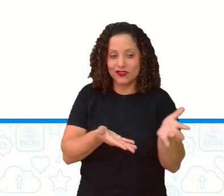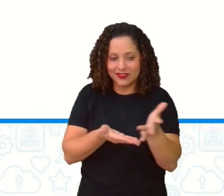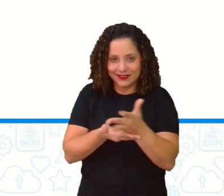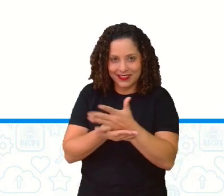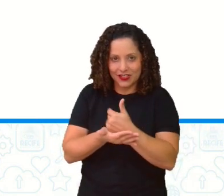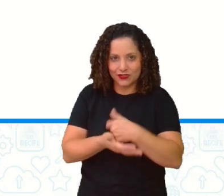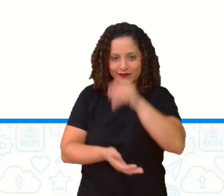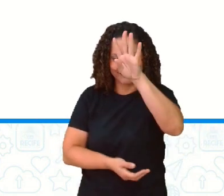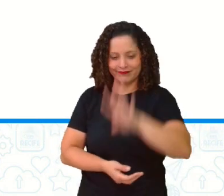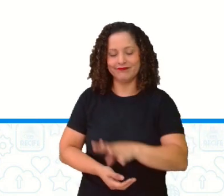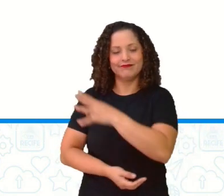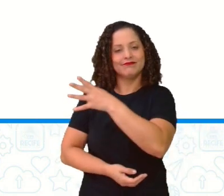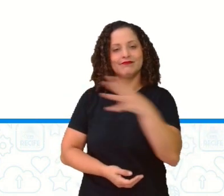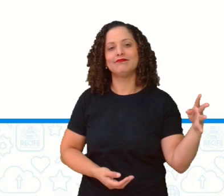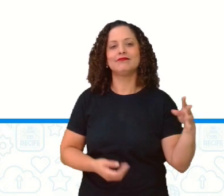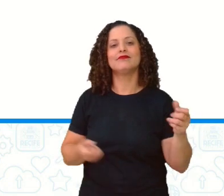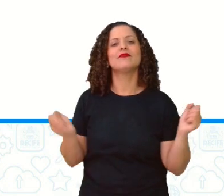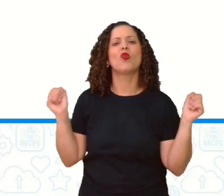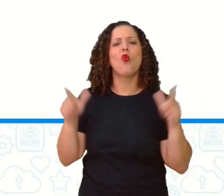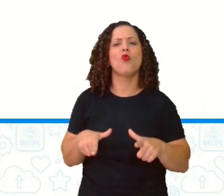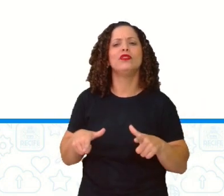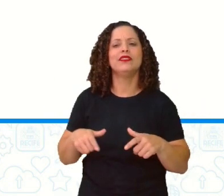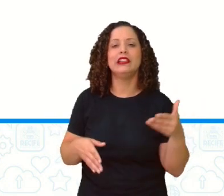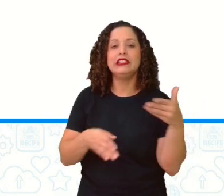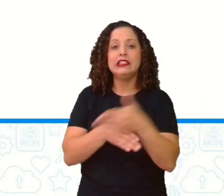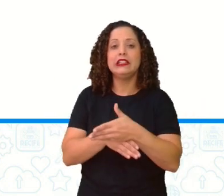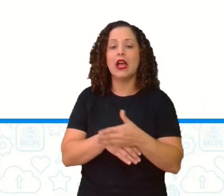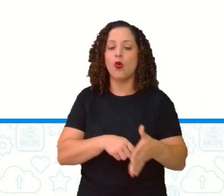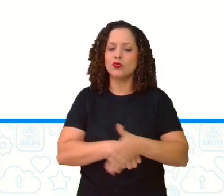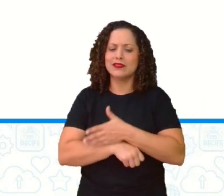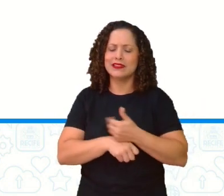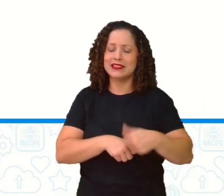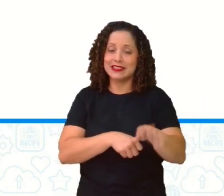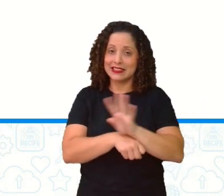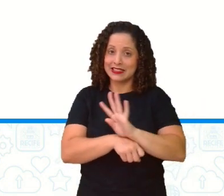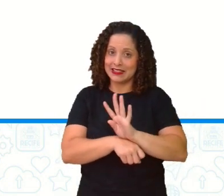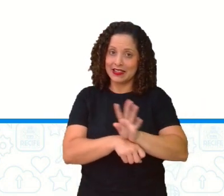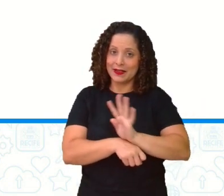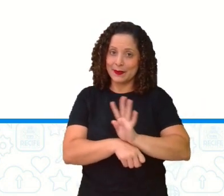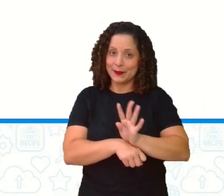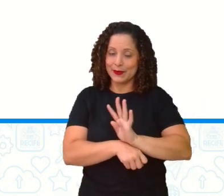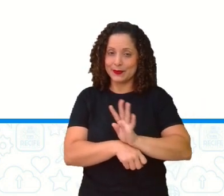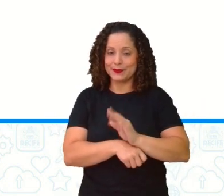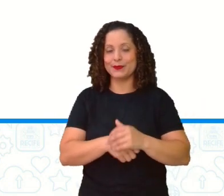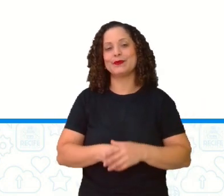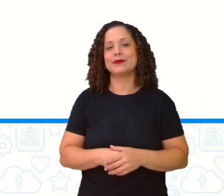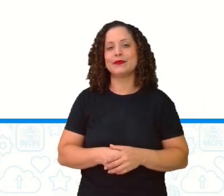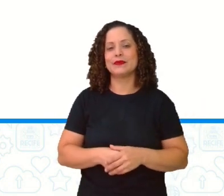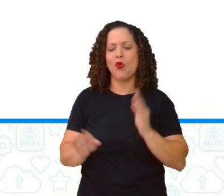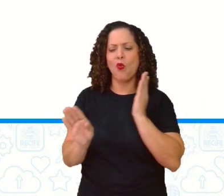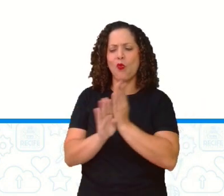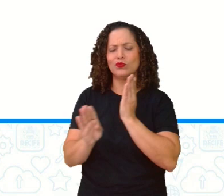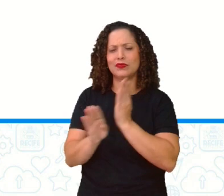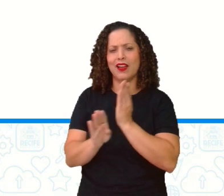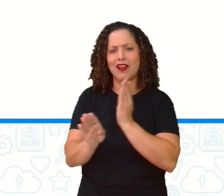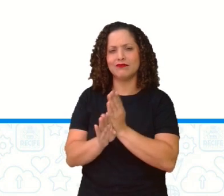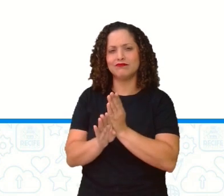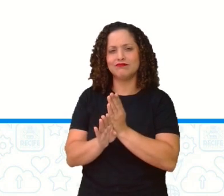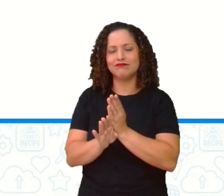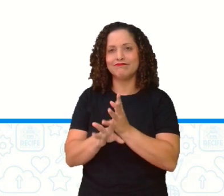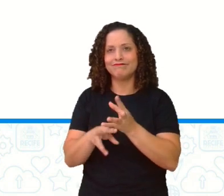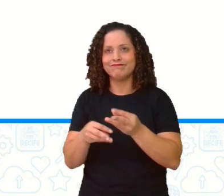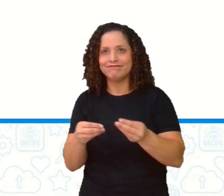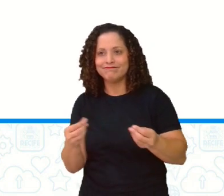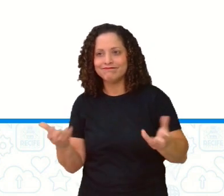onde está escrito ir ao cinema. Depois que você encontrar, você vai para a coluna das